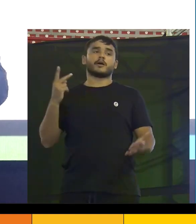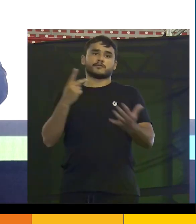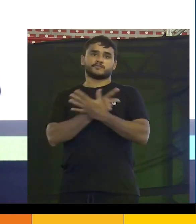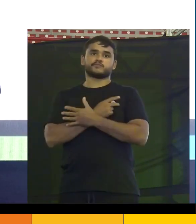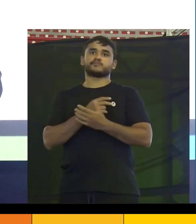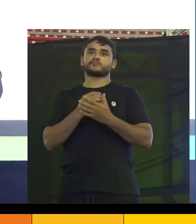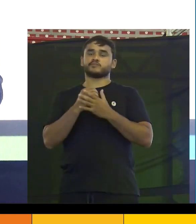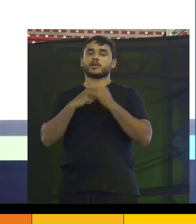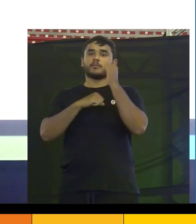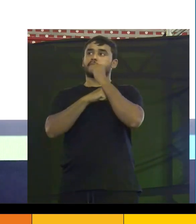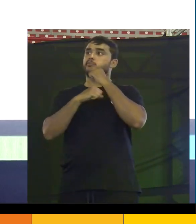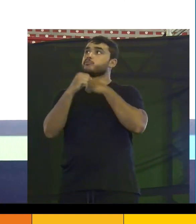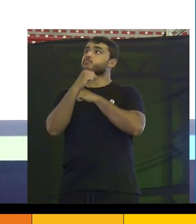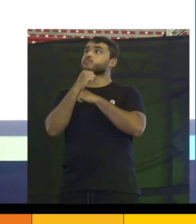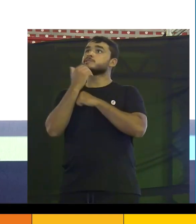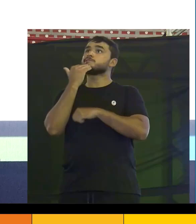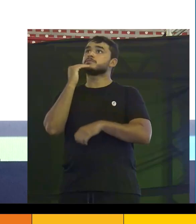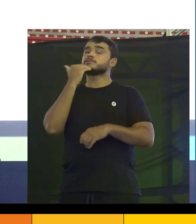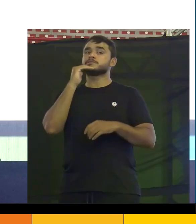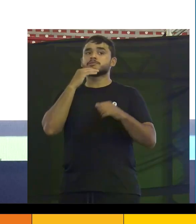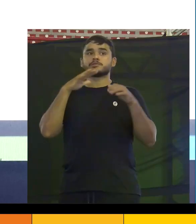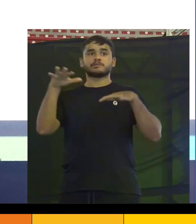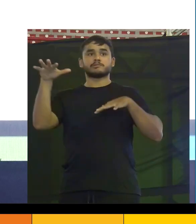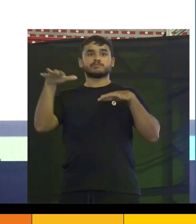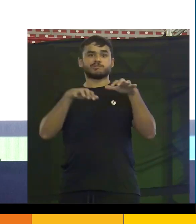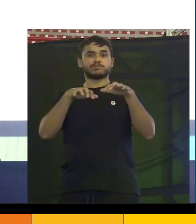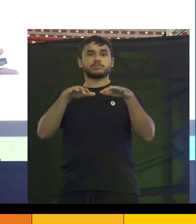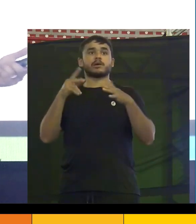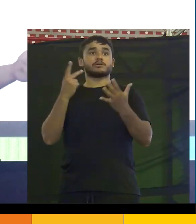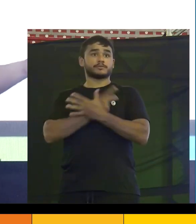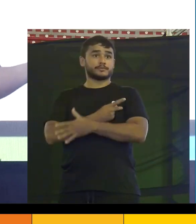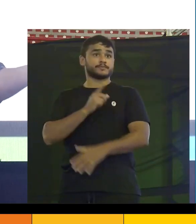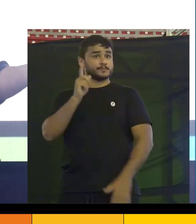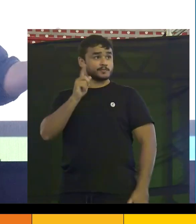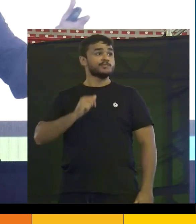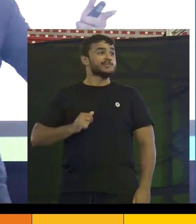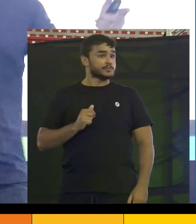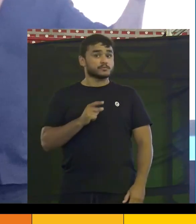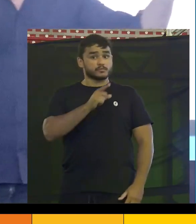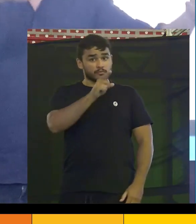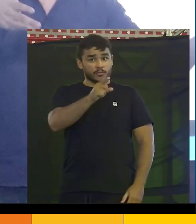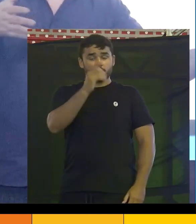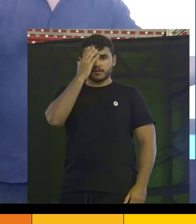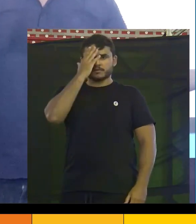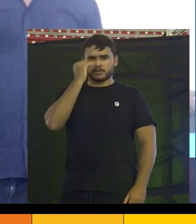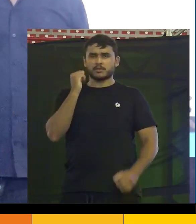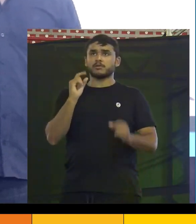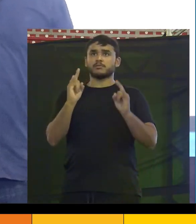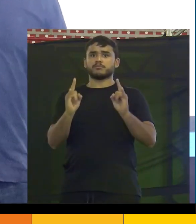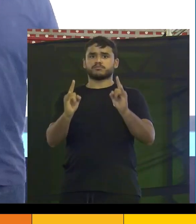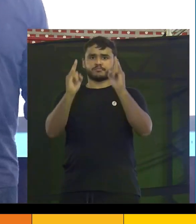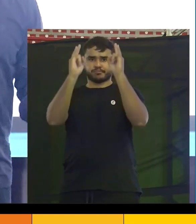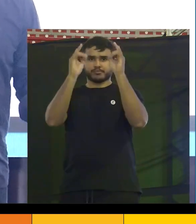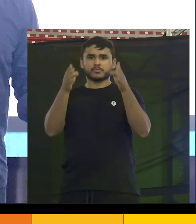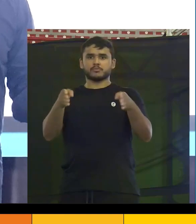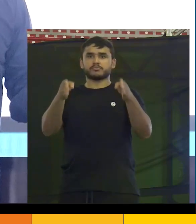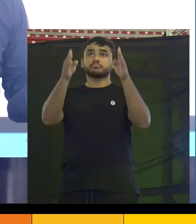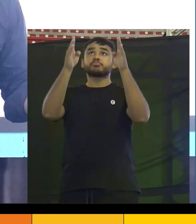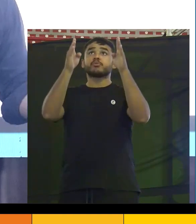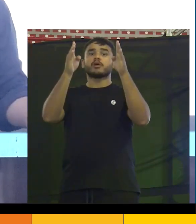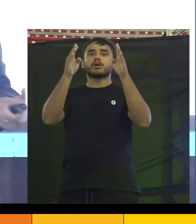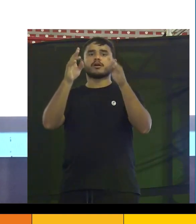da estrutura. Vocês já viram em imagens da internet prédios desabando em um terremoto. Por